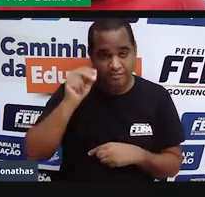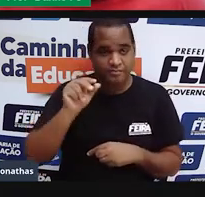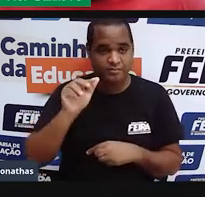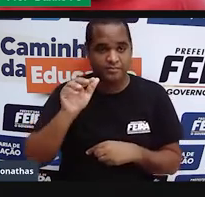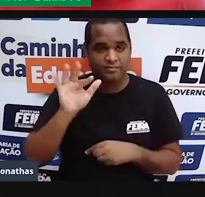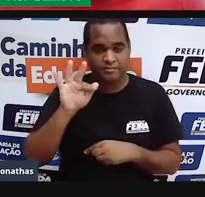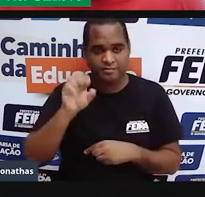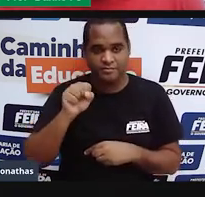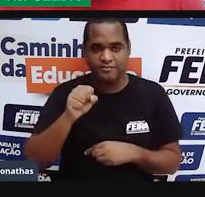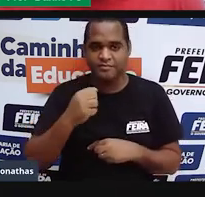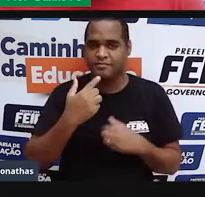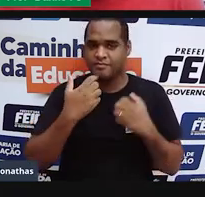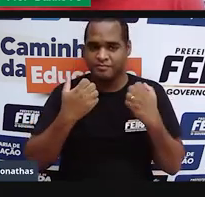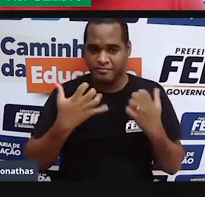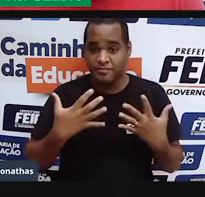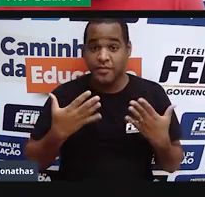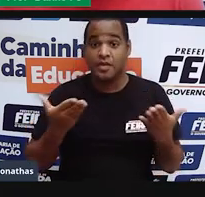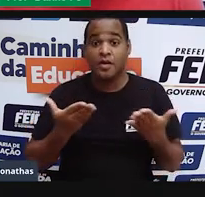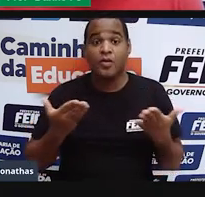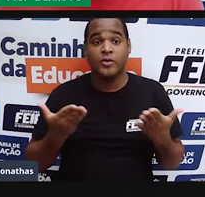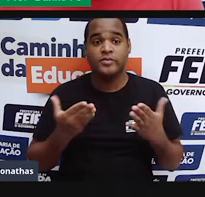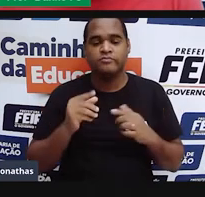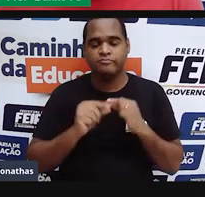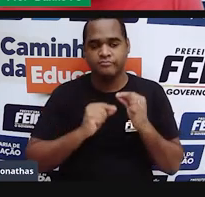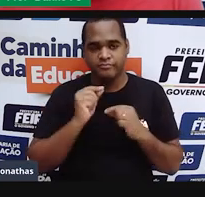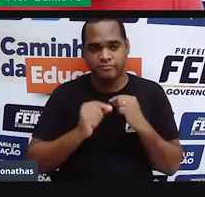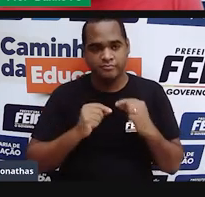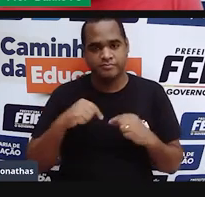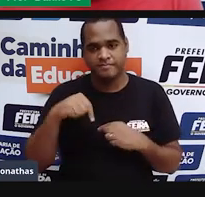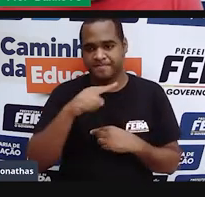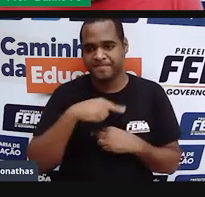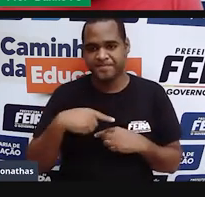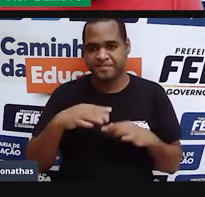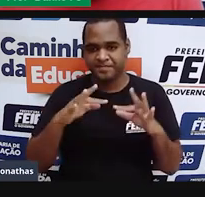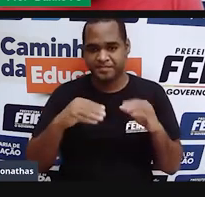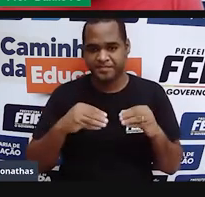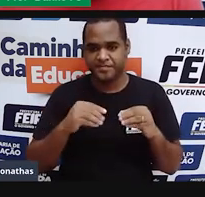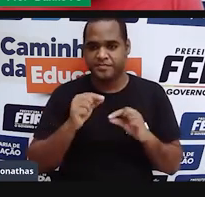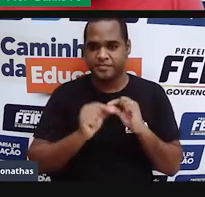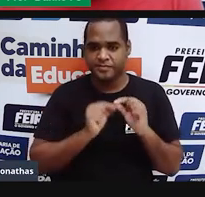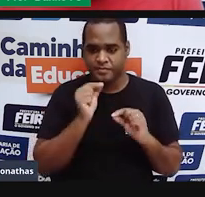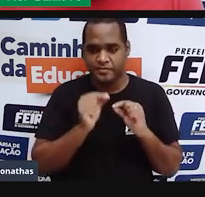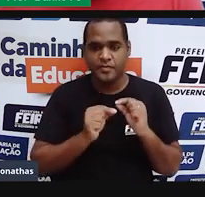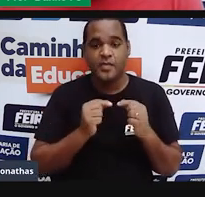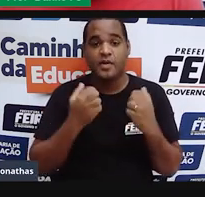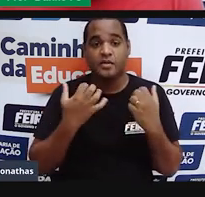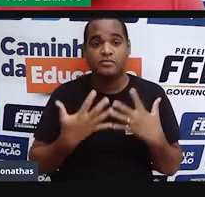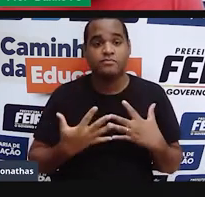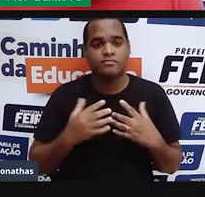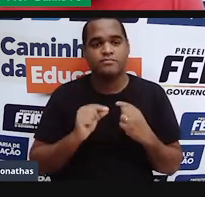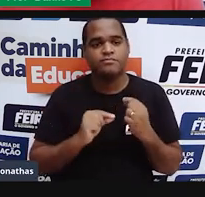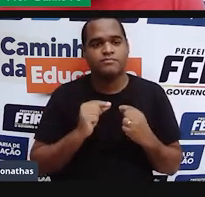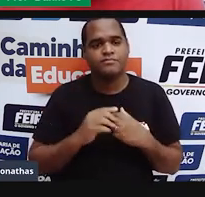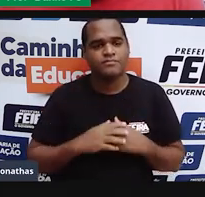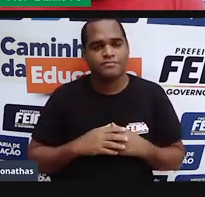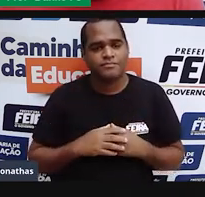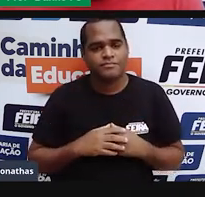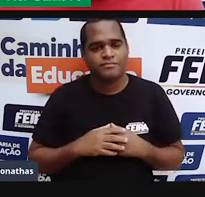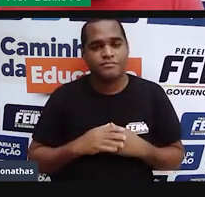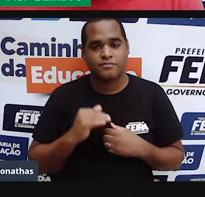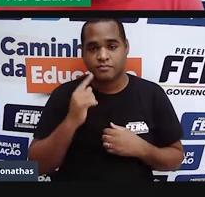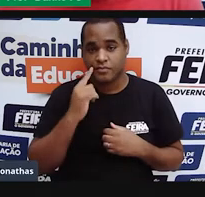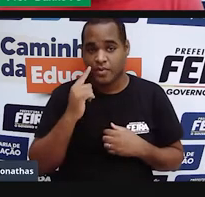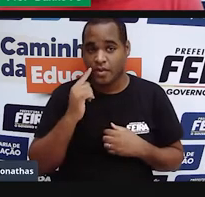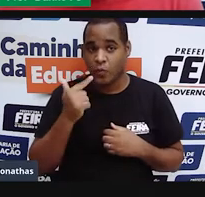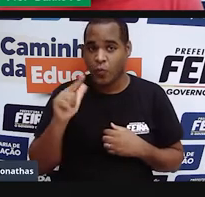gente. Pessoal, hoje a gente vai falar sobre um dos